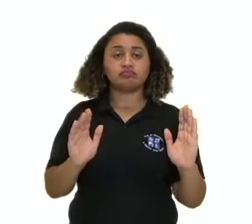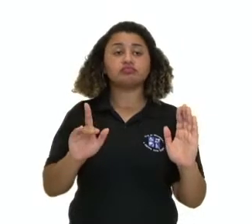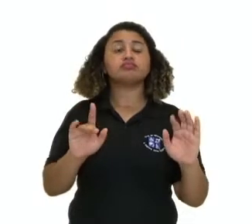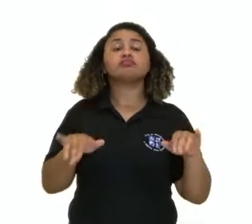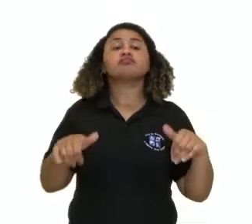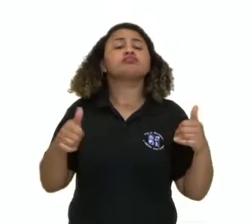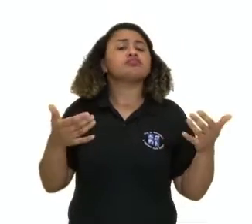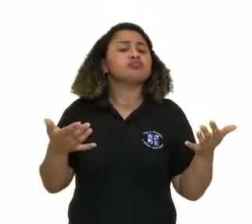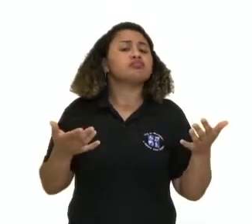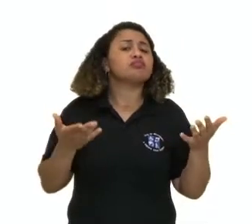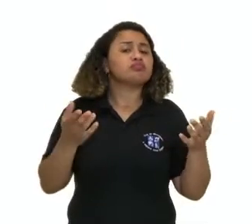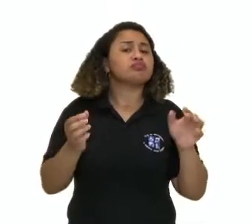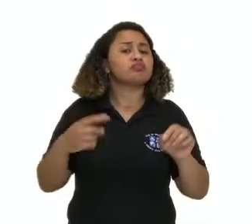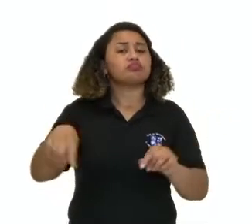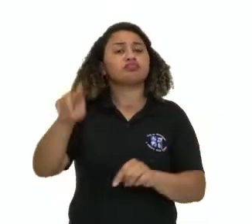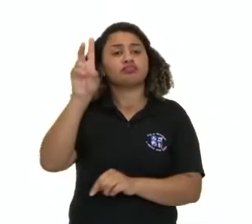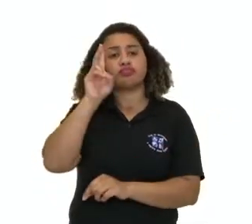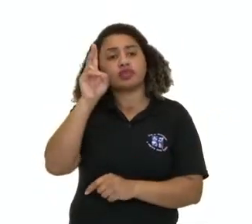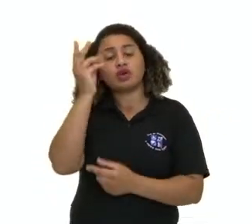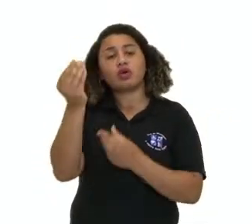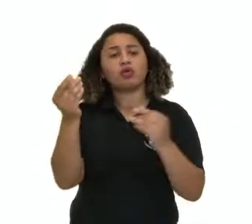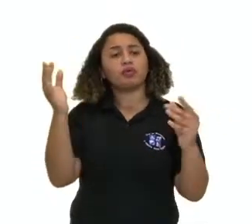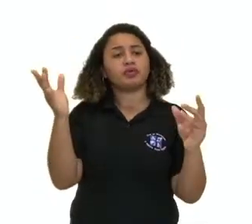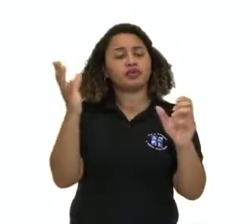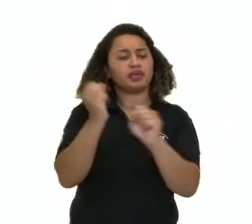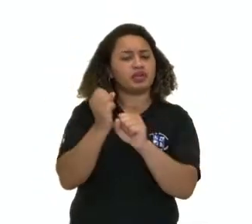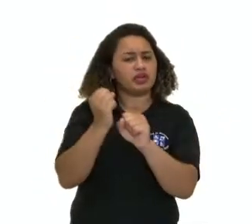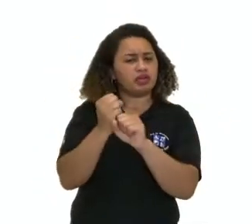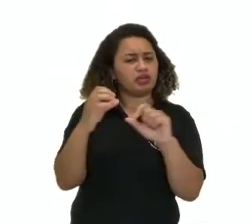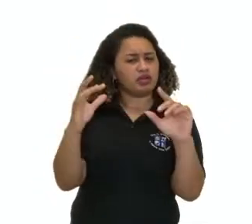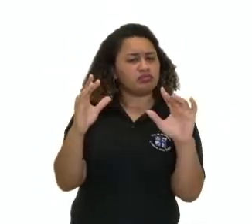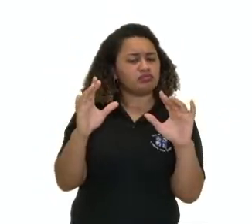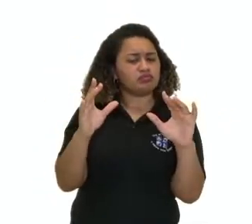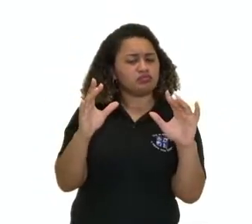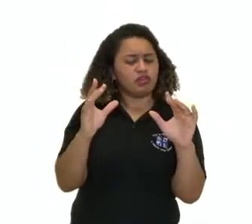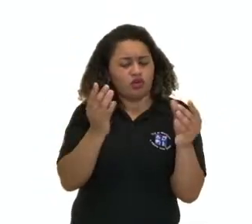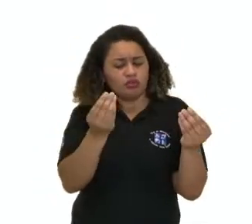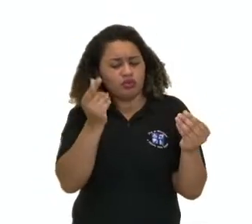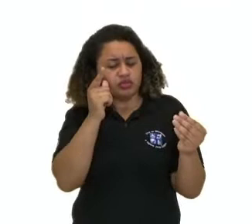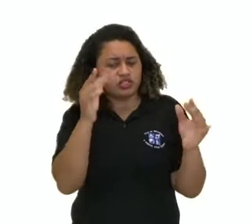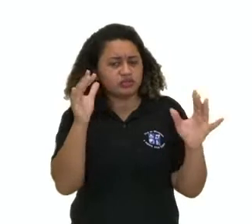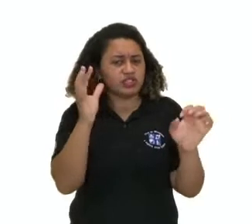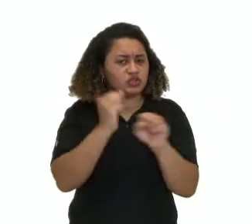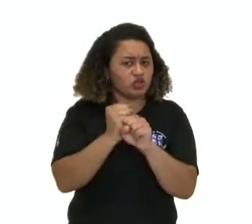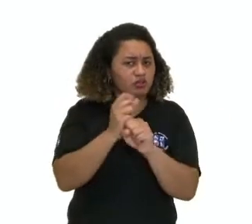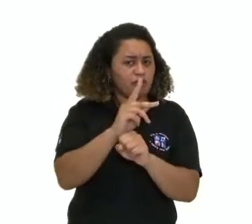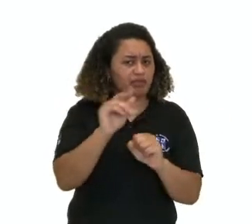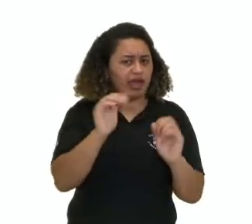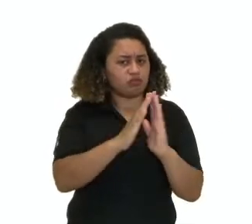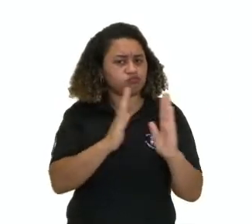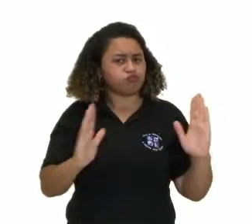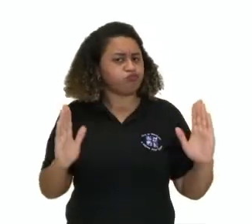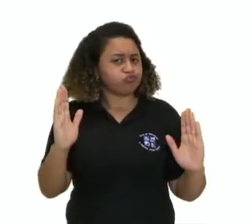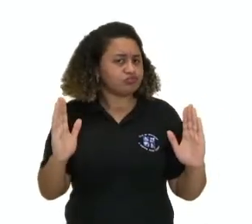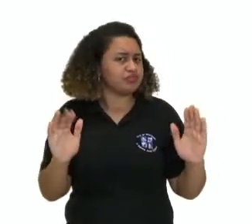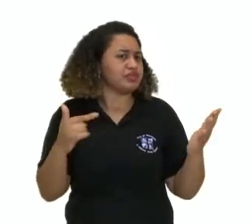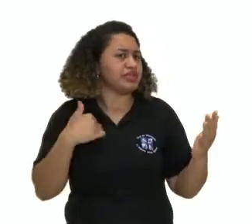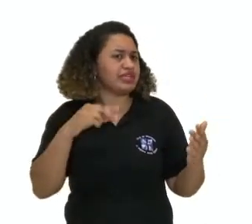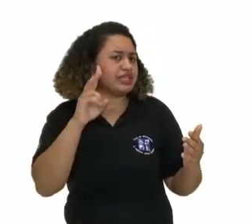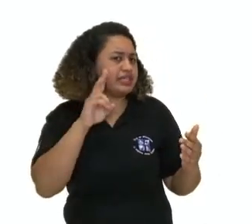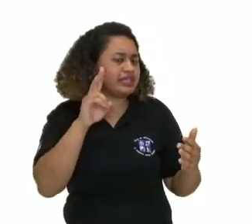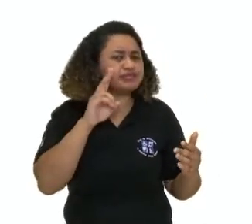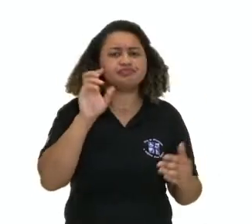E aí, lembra como calculamos a soma dos termos de uma PA finita? Alguém